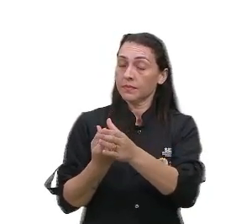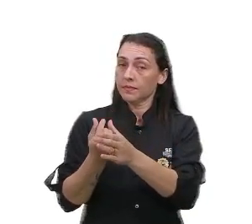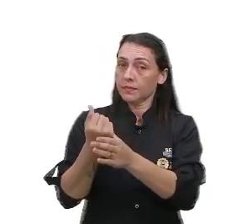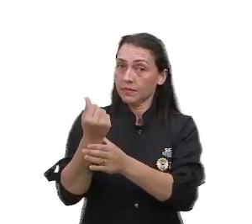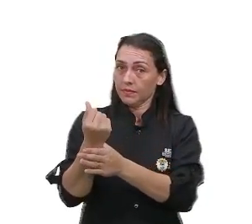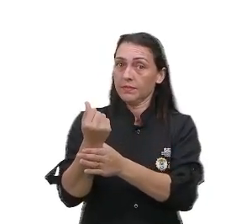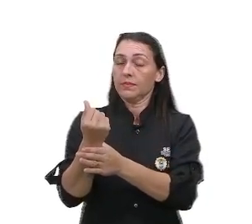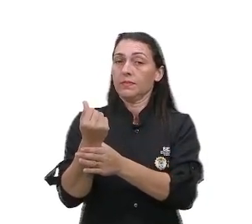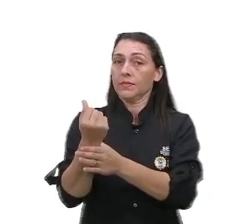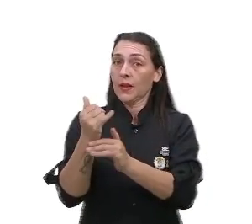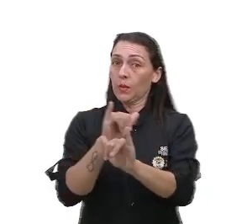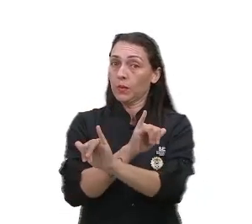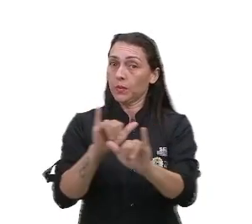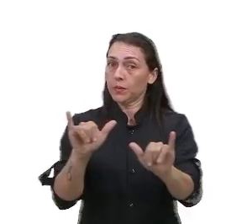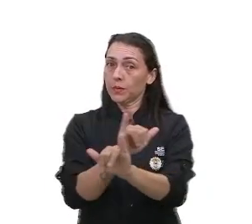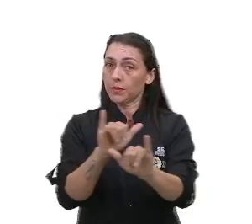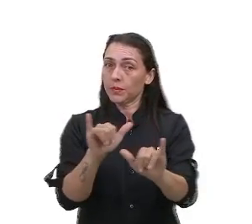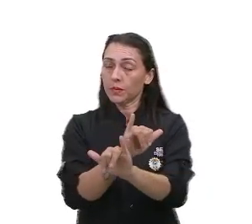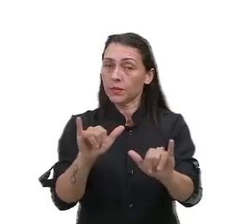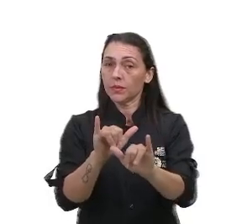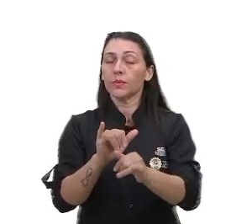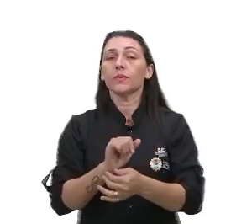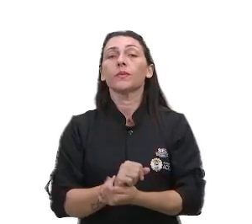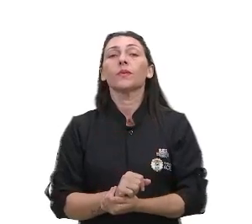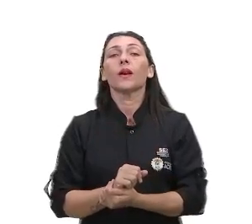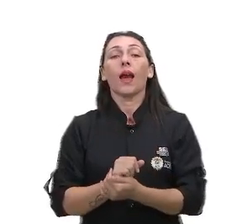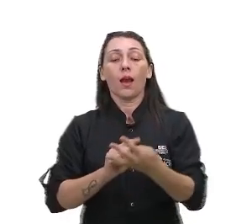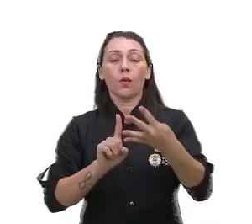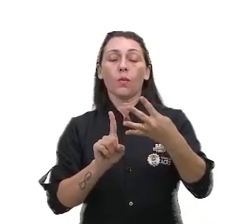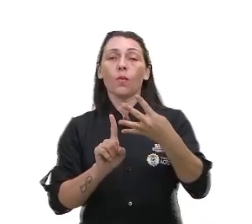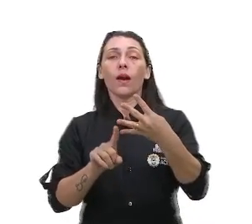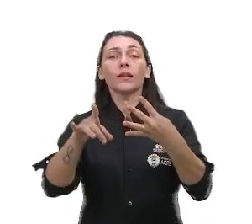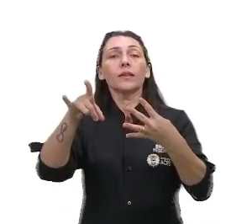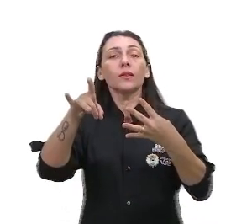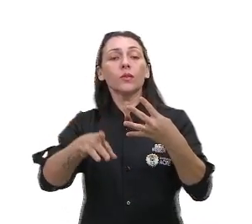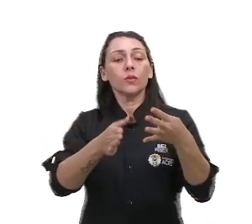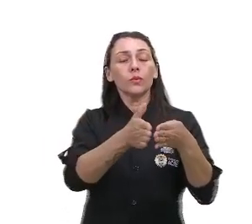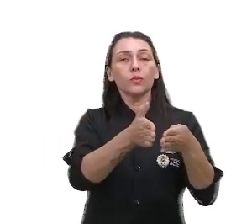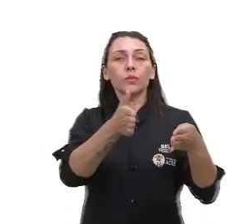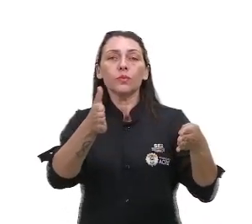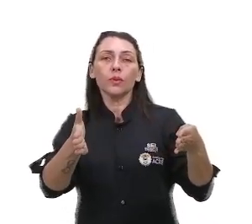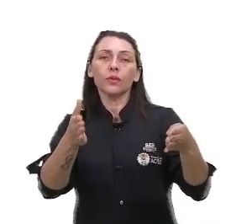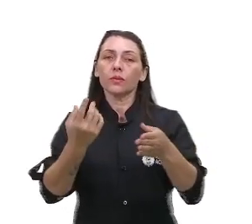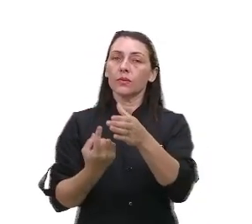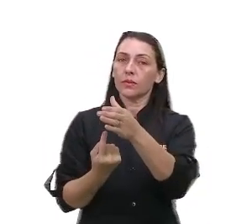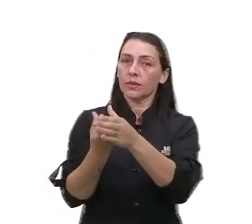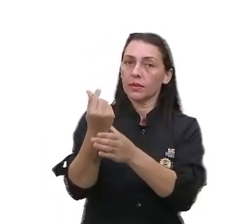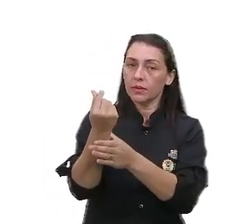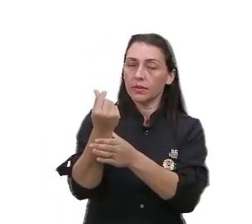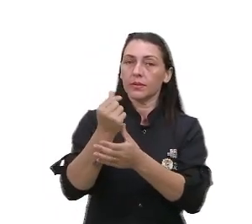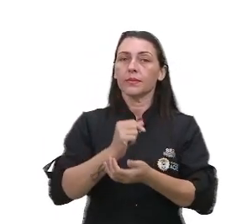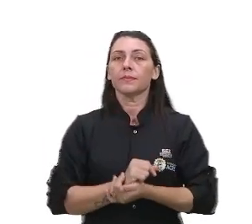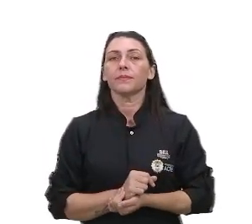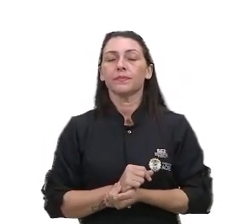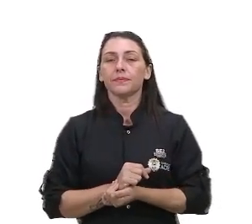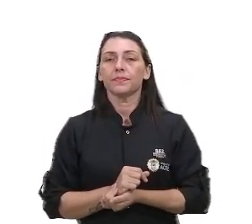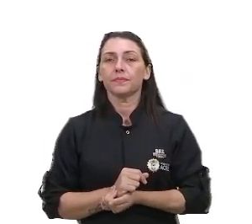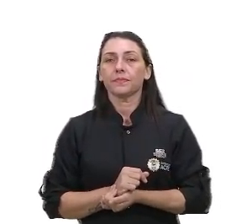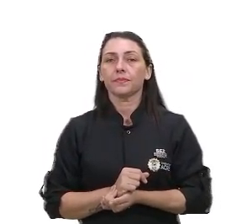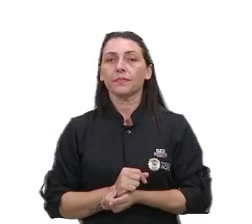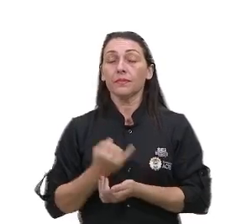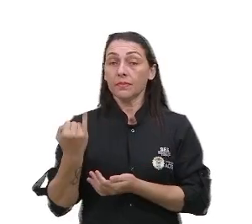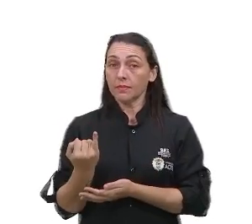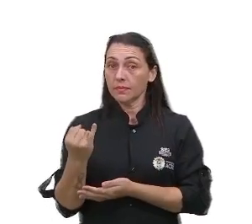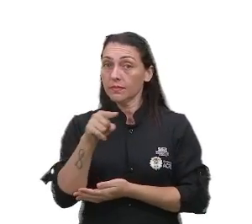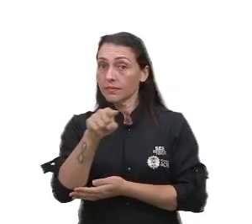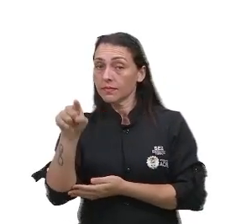capitalismo informacional, que é a quarta e última fase do capitalismo. Interessante